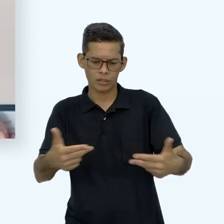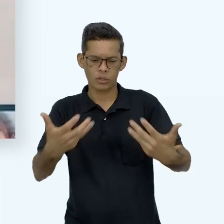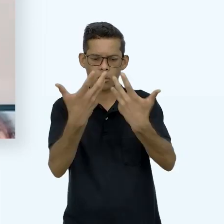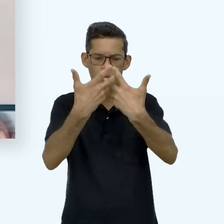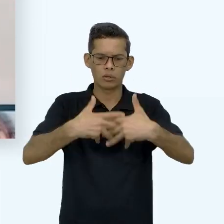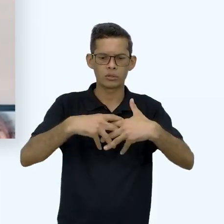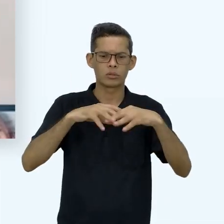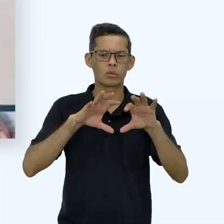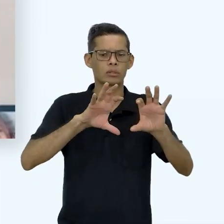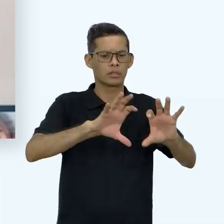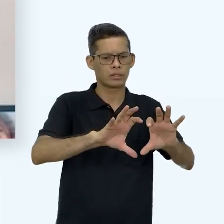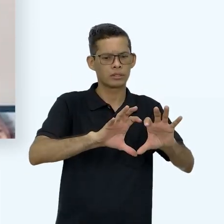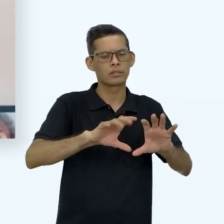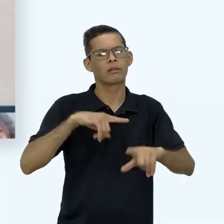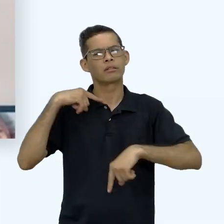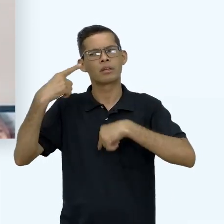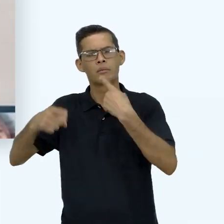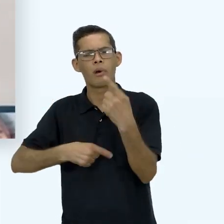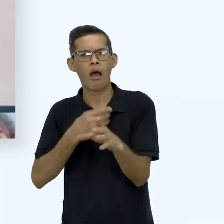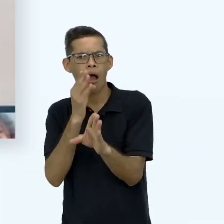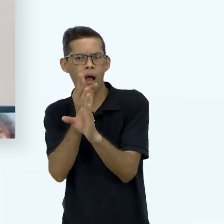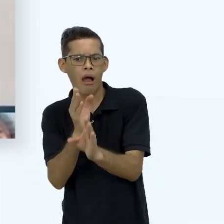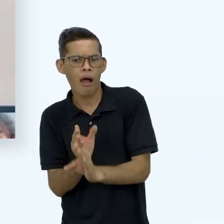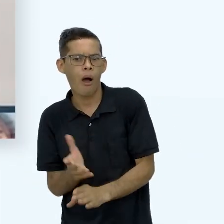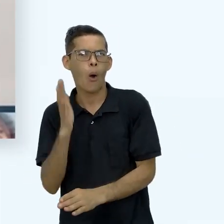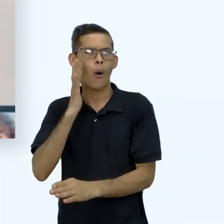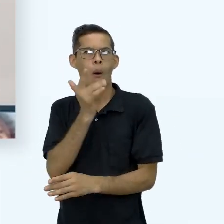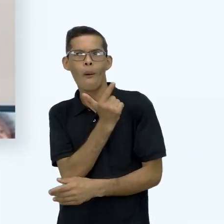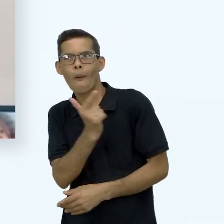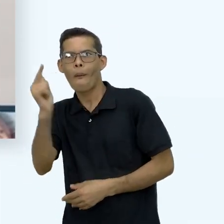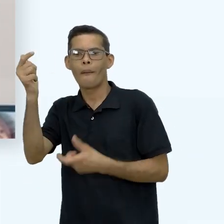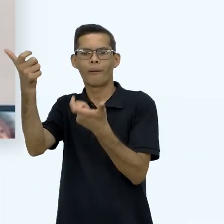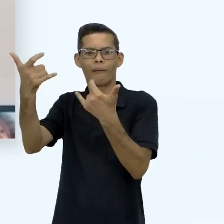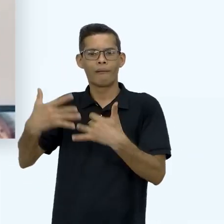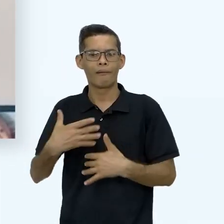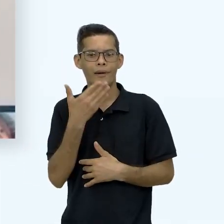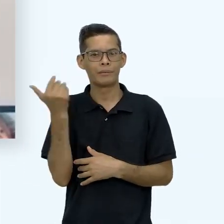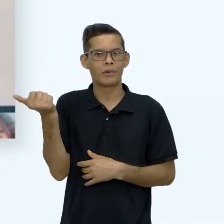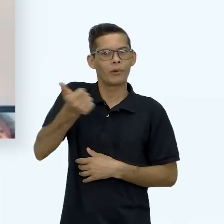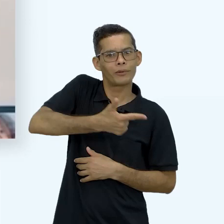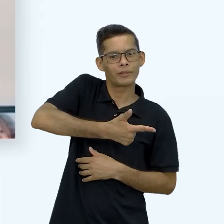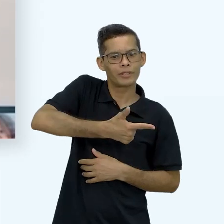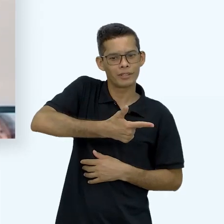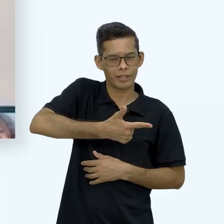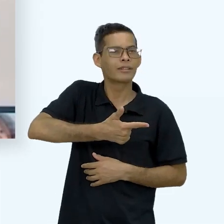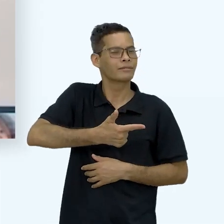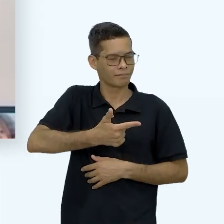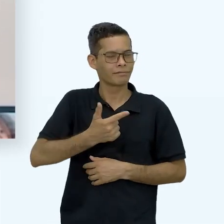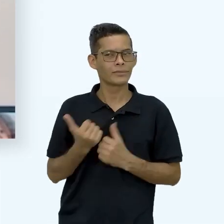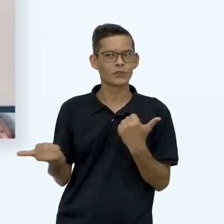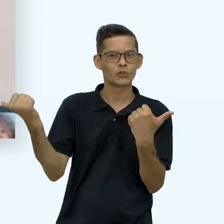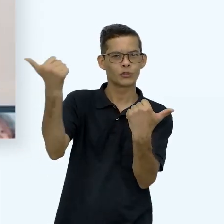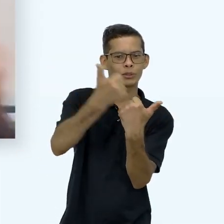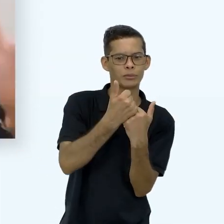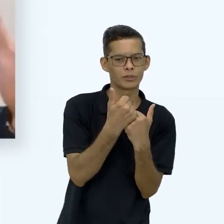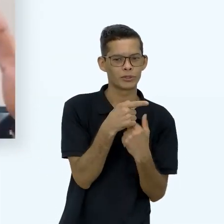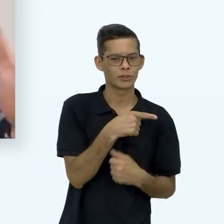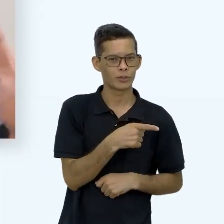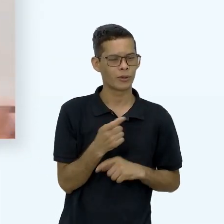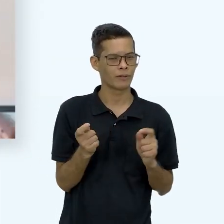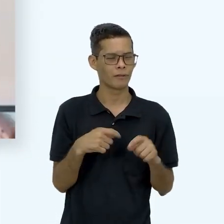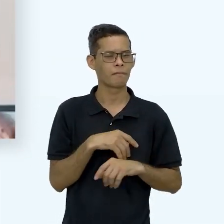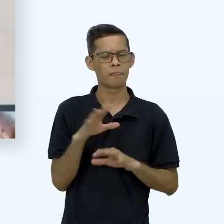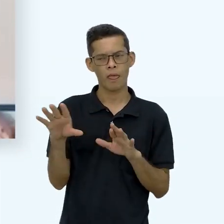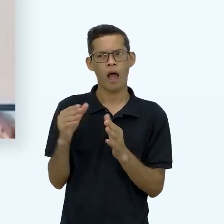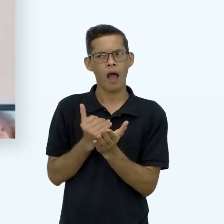forma e descobre que tem uma outra teoria que explica melhor os fatos do que aquela e substitui aquilo ali. A partir